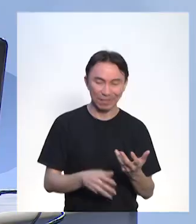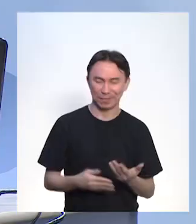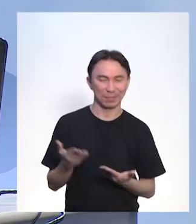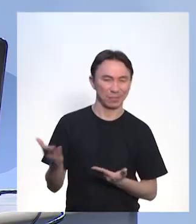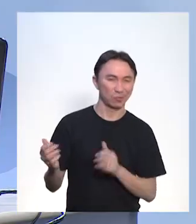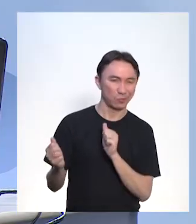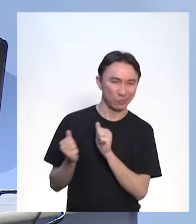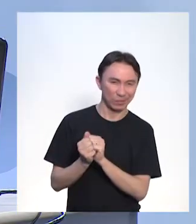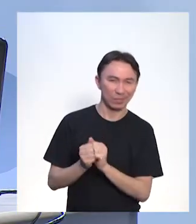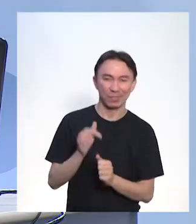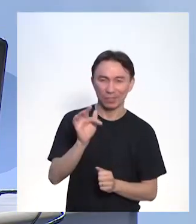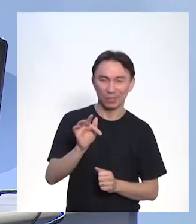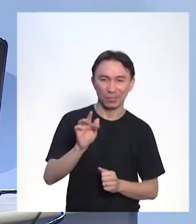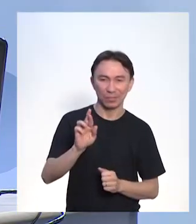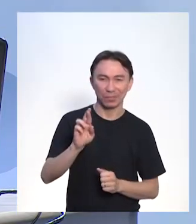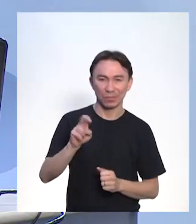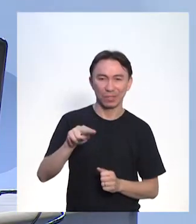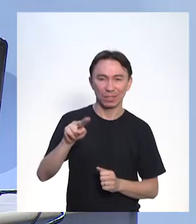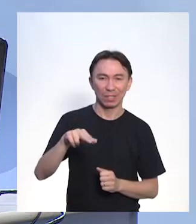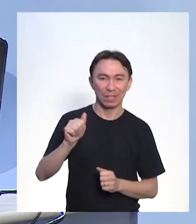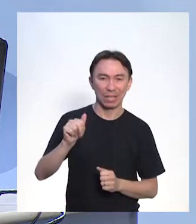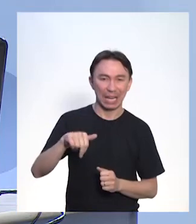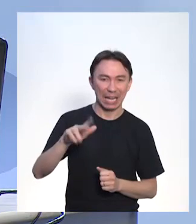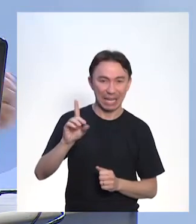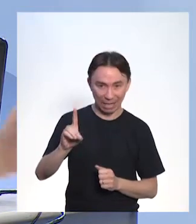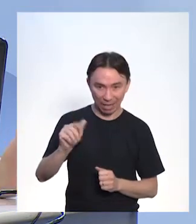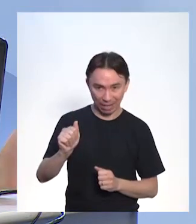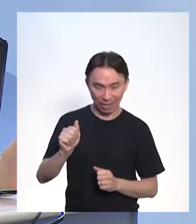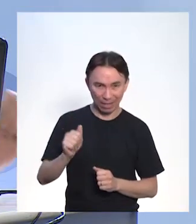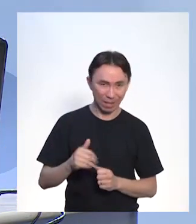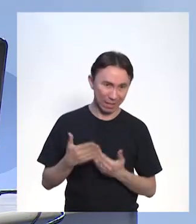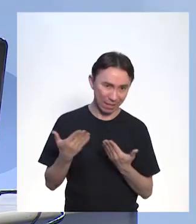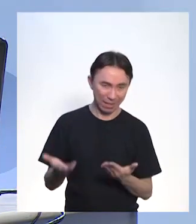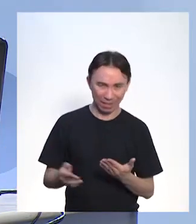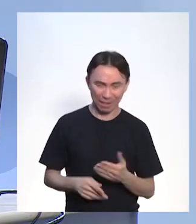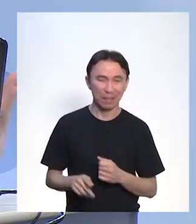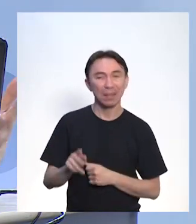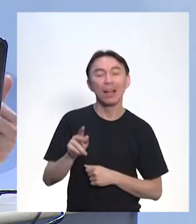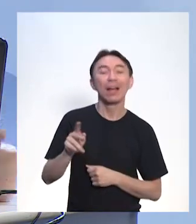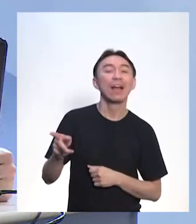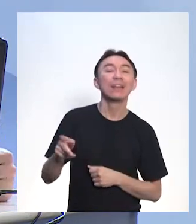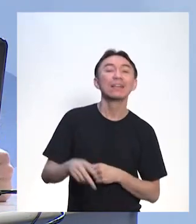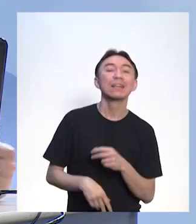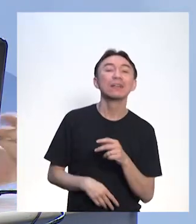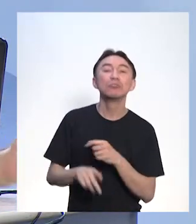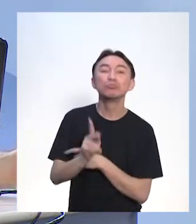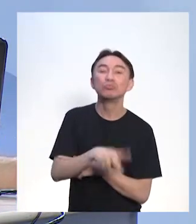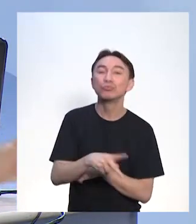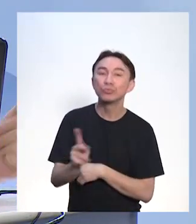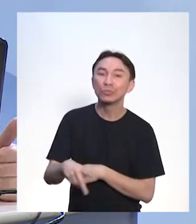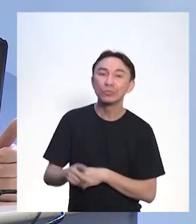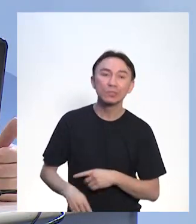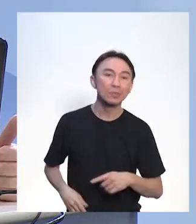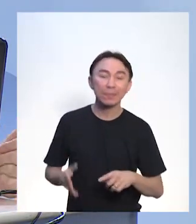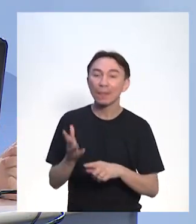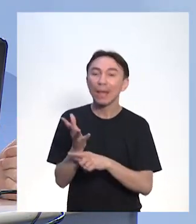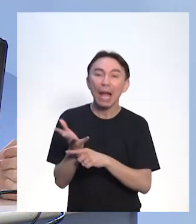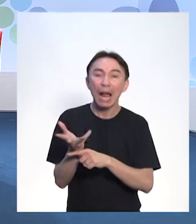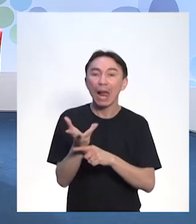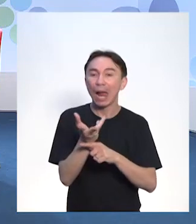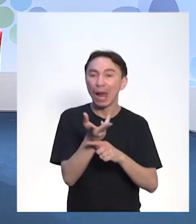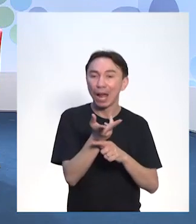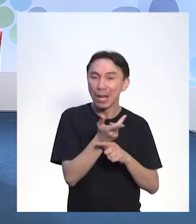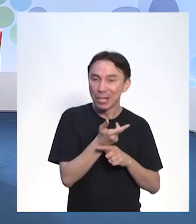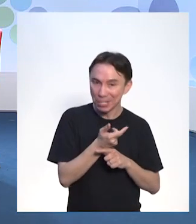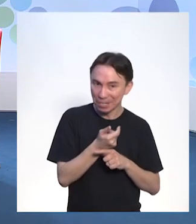é das artes, né? Então o pessoal das artes, a gente está falando da aula do 8º ano, né? Que aí, mas mesmo forma que o João mediu sua